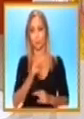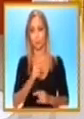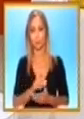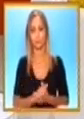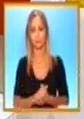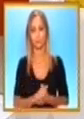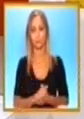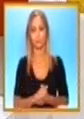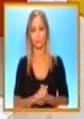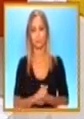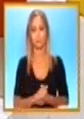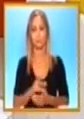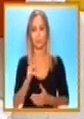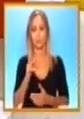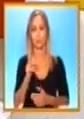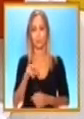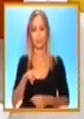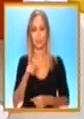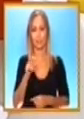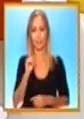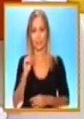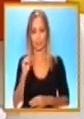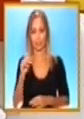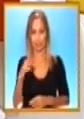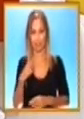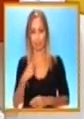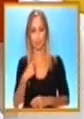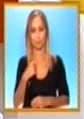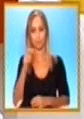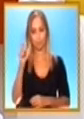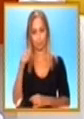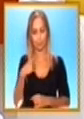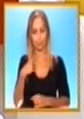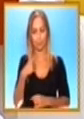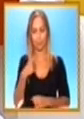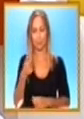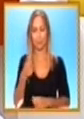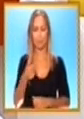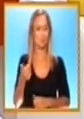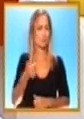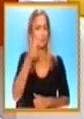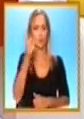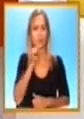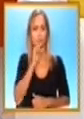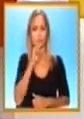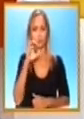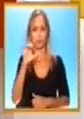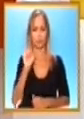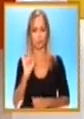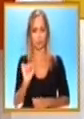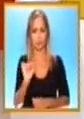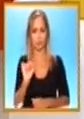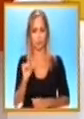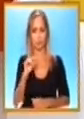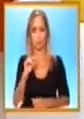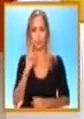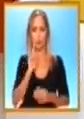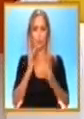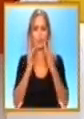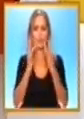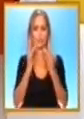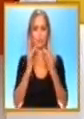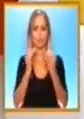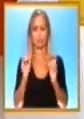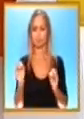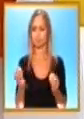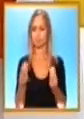verdade. A Vanessa é, para mim, a pessoa que melhor canta neste país e é uma atriz